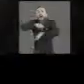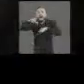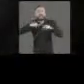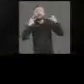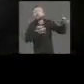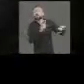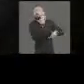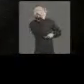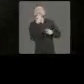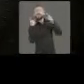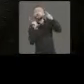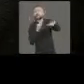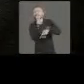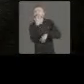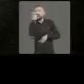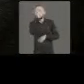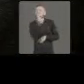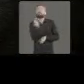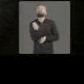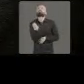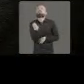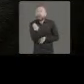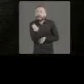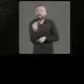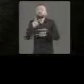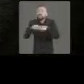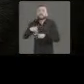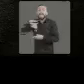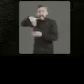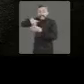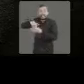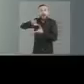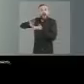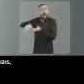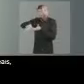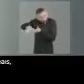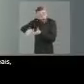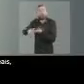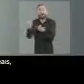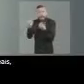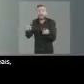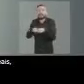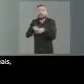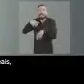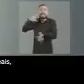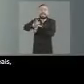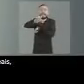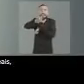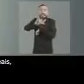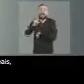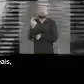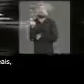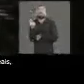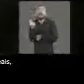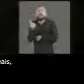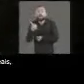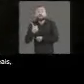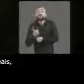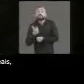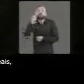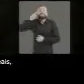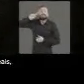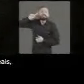Haddad O objetivo é claro Enganar o eleitor E fraudar as eleições A Folha revela Que os valores em cada prática